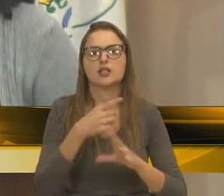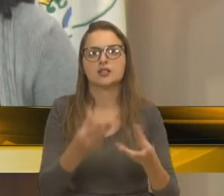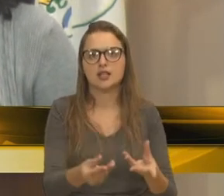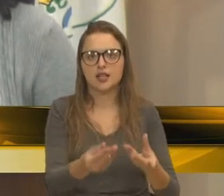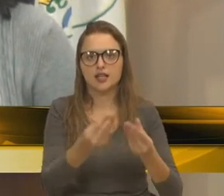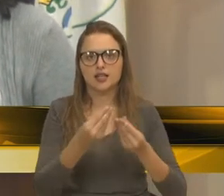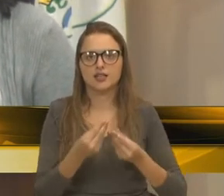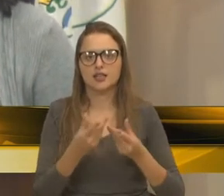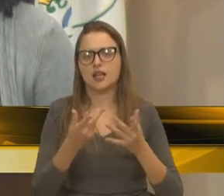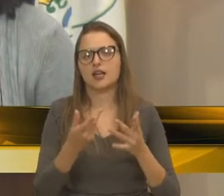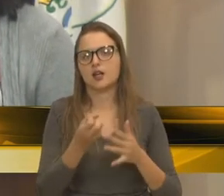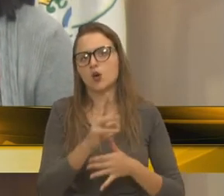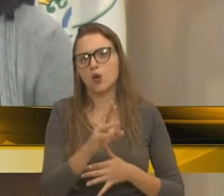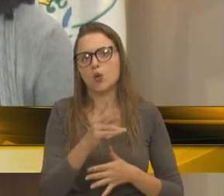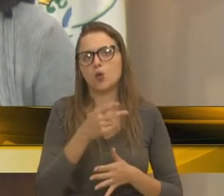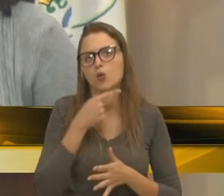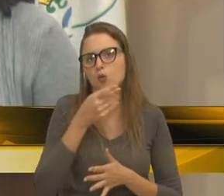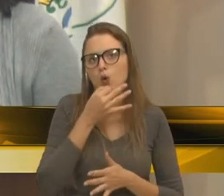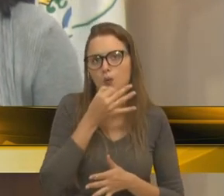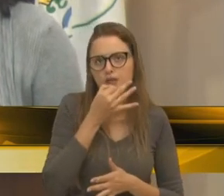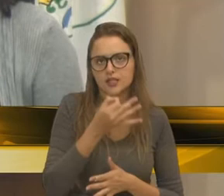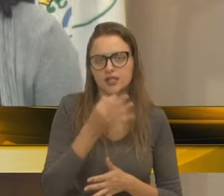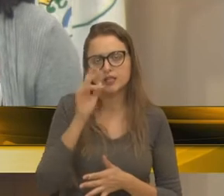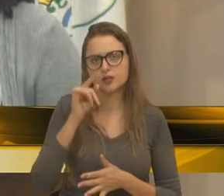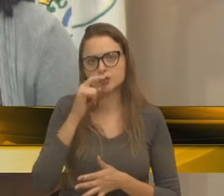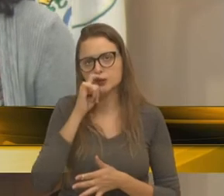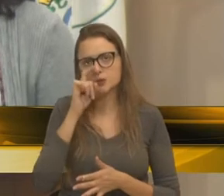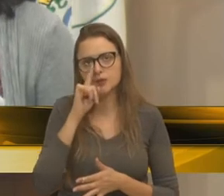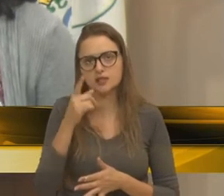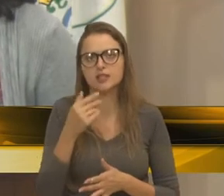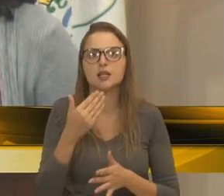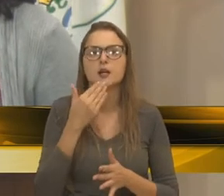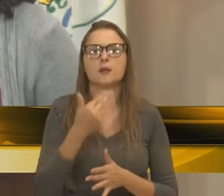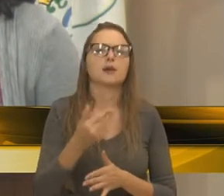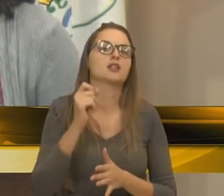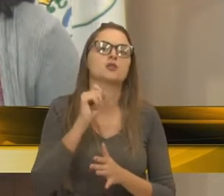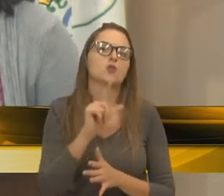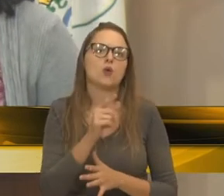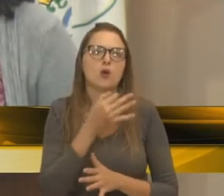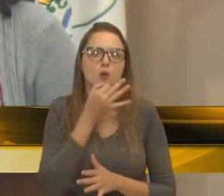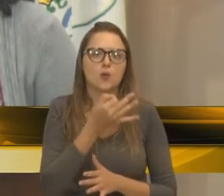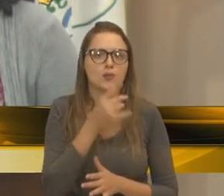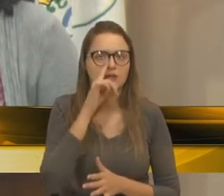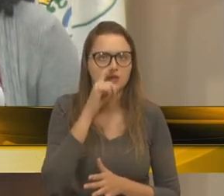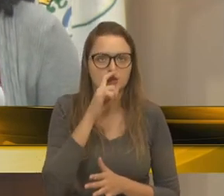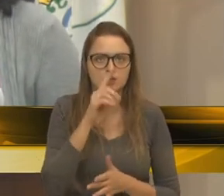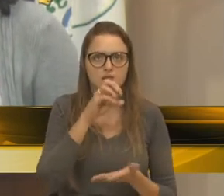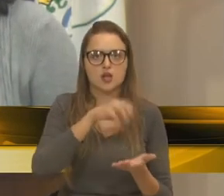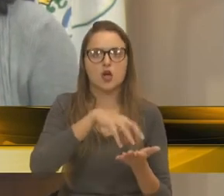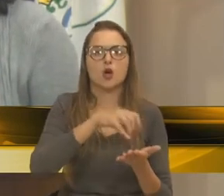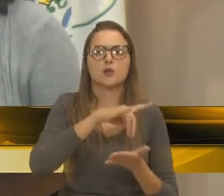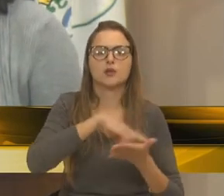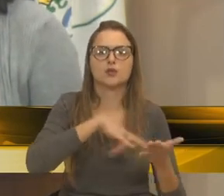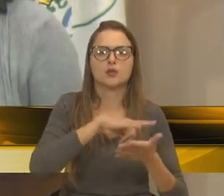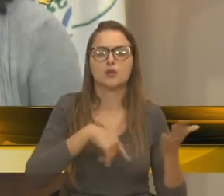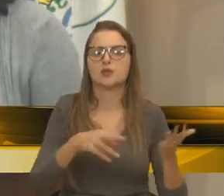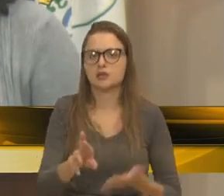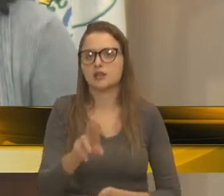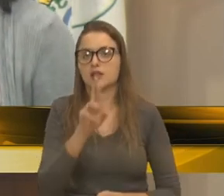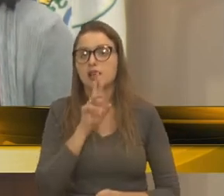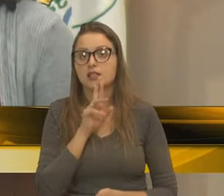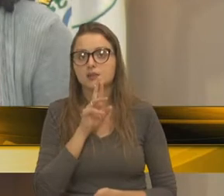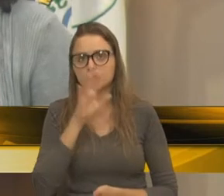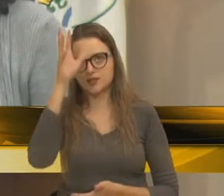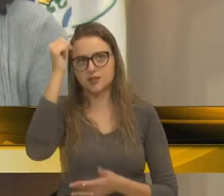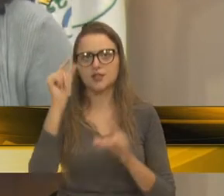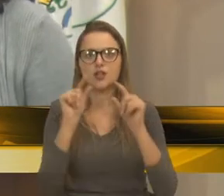relatos de pais sobre abordagens, e aqui a gente pede quais são esses relatos, né? Enviar cópia desses relatos. Aí eles dizem em